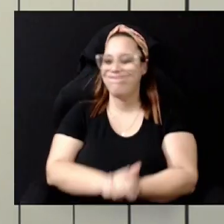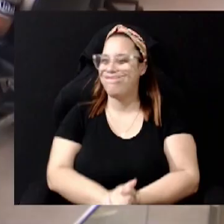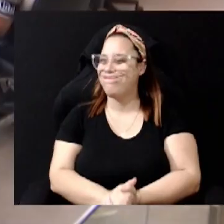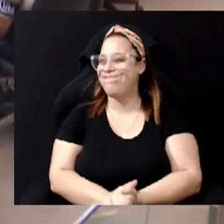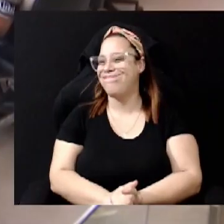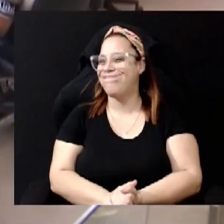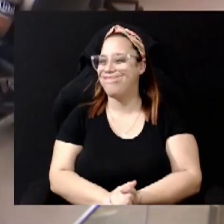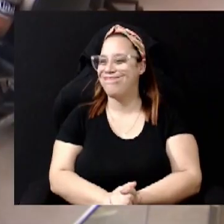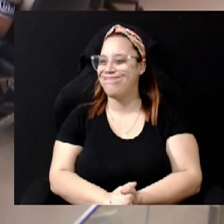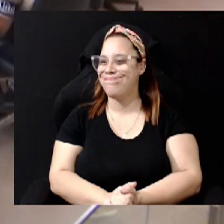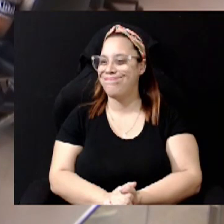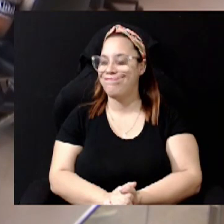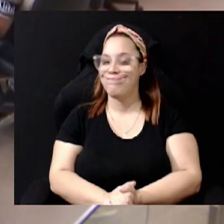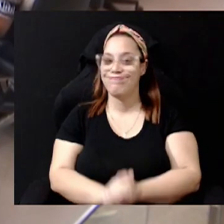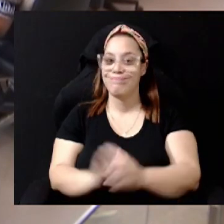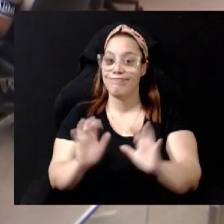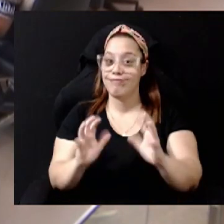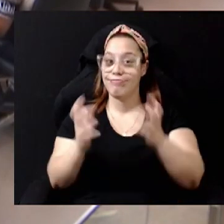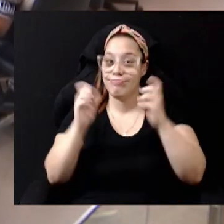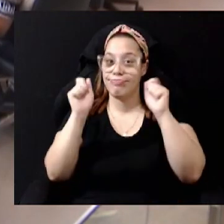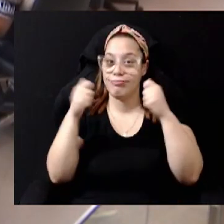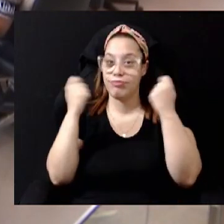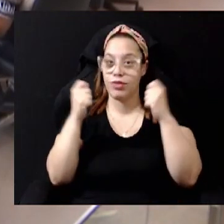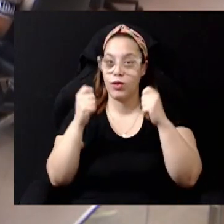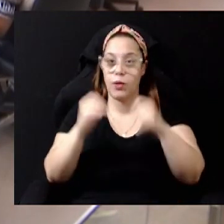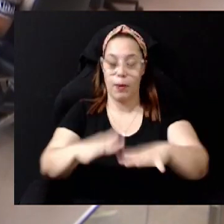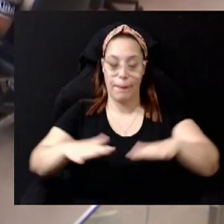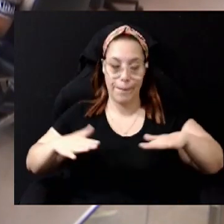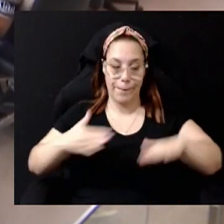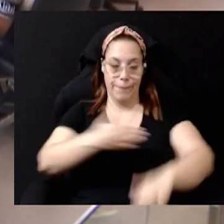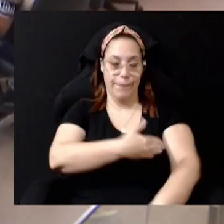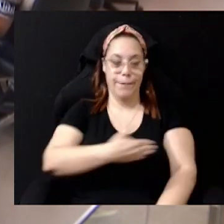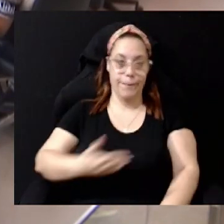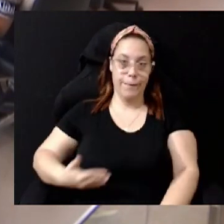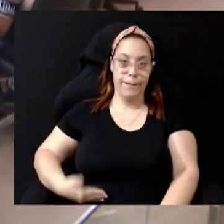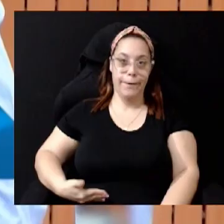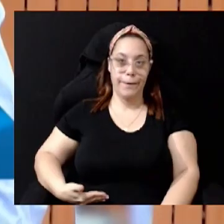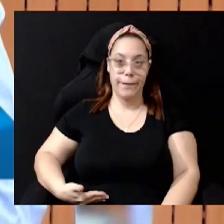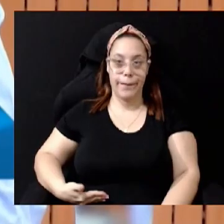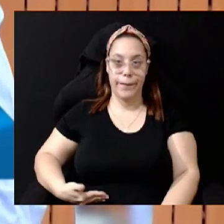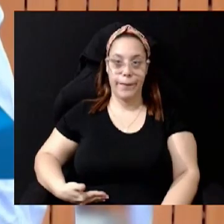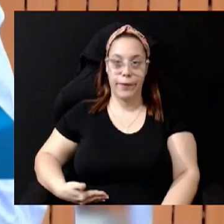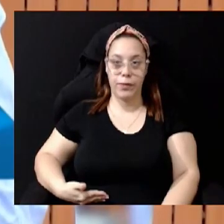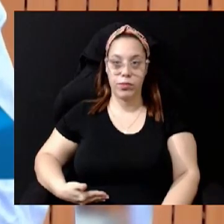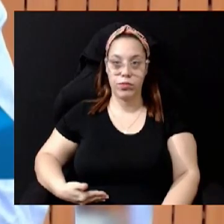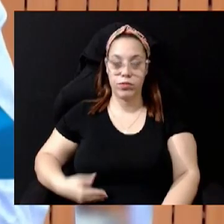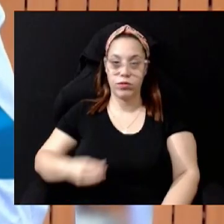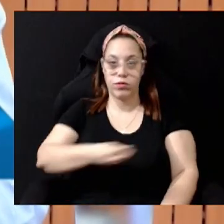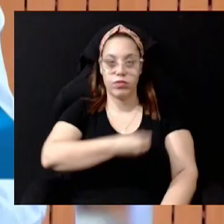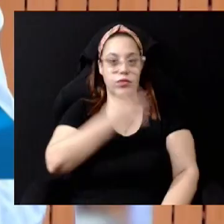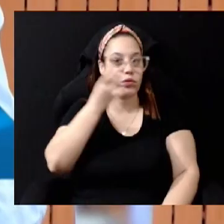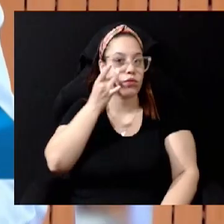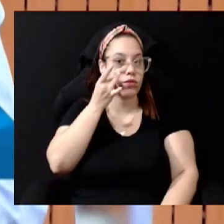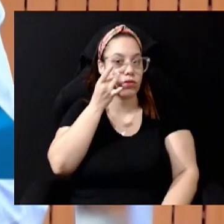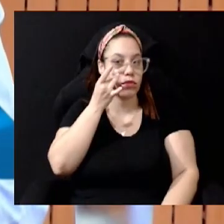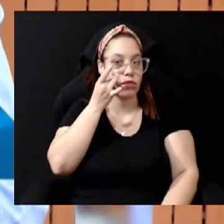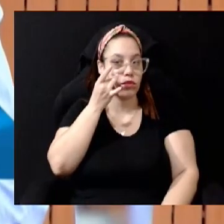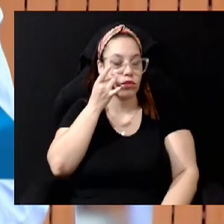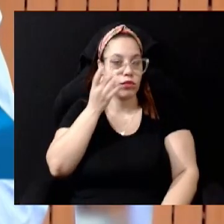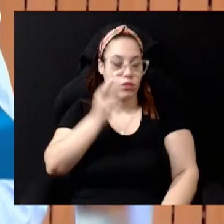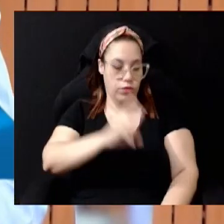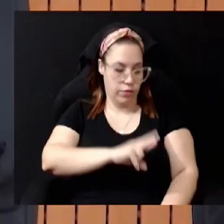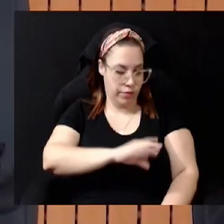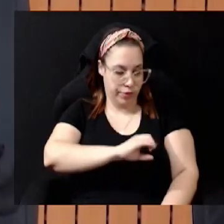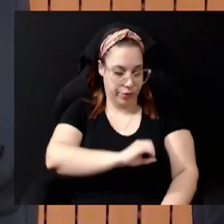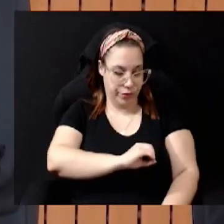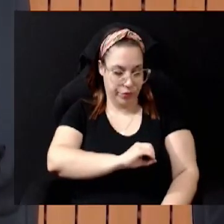O evento foi realizado no plenário da Câmara Municipal de Campinas e contou com a presença do presidente do Legislativo, o vereador Luiz